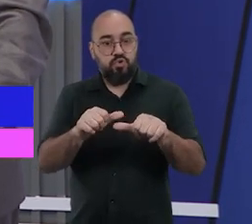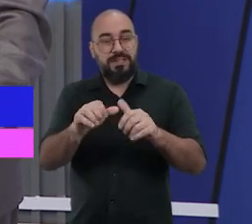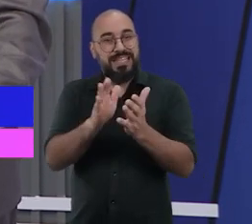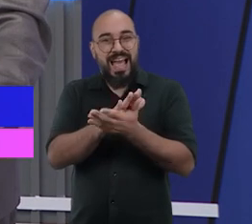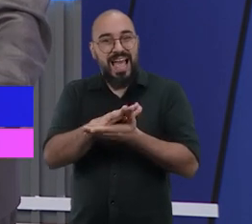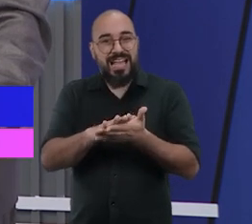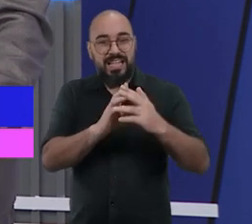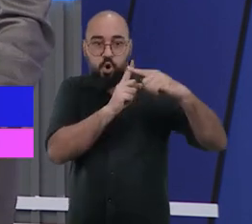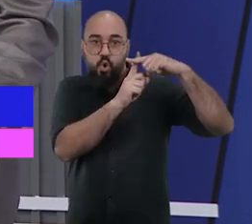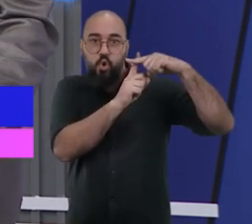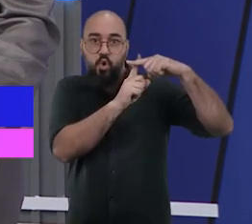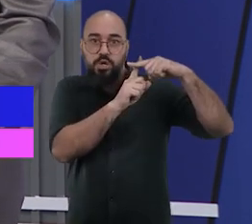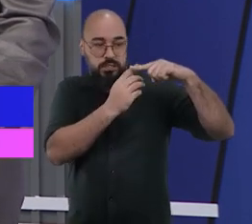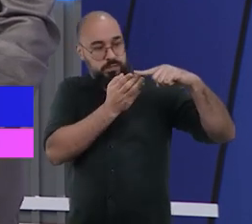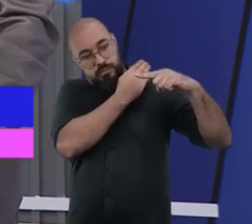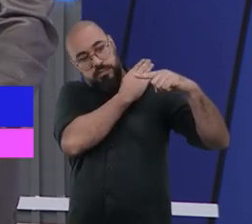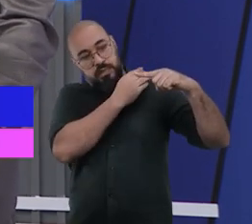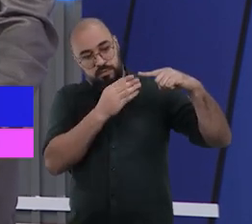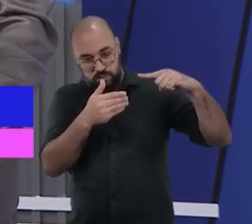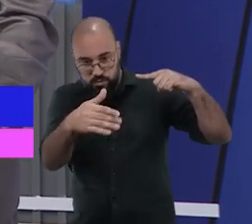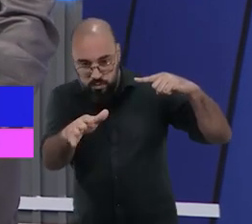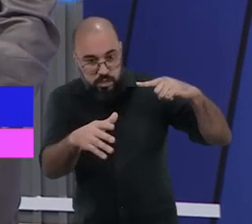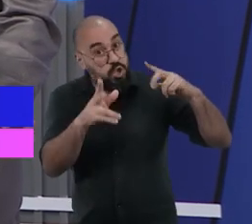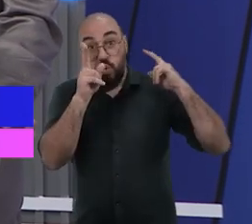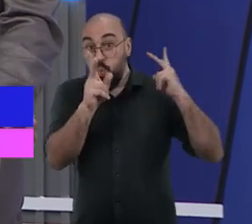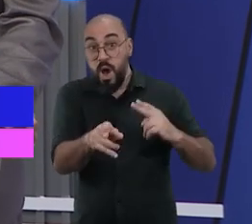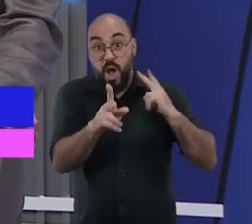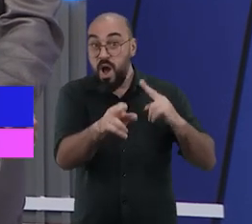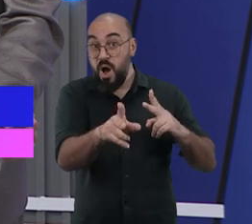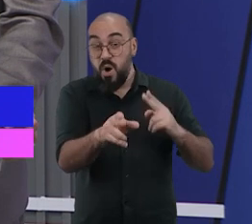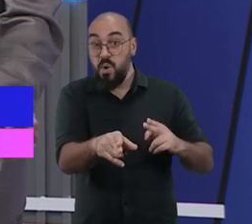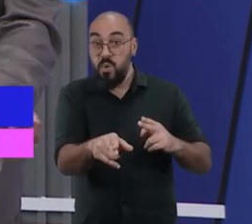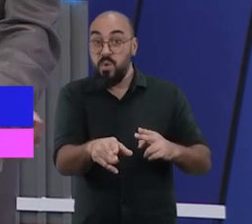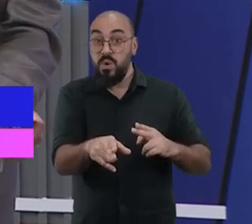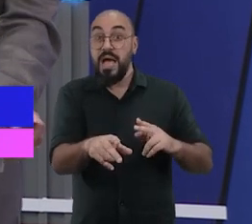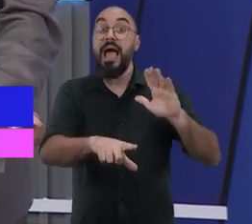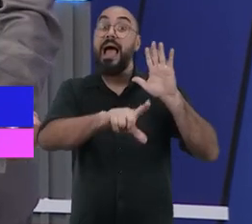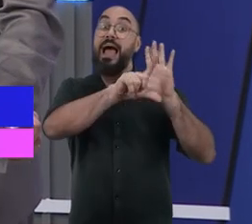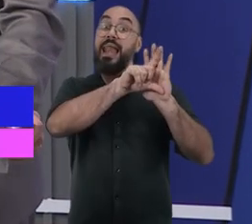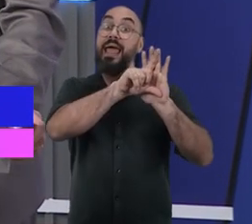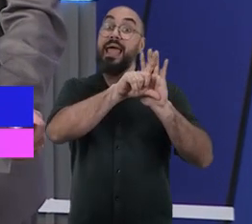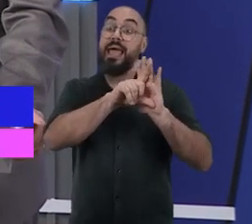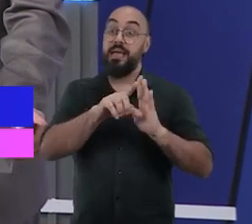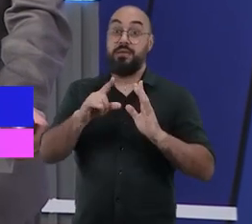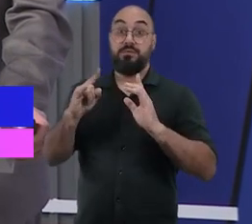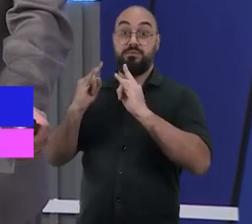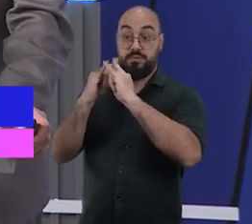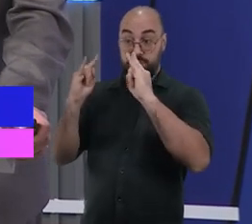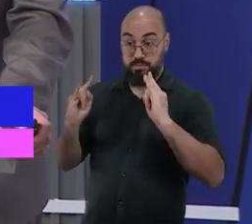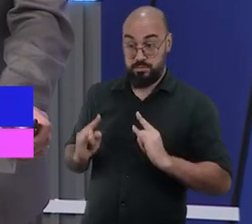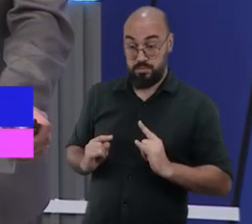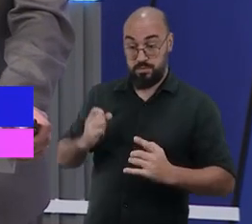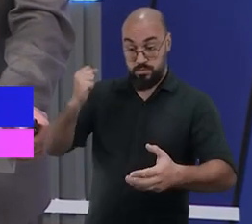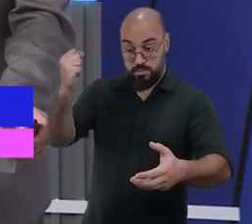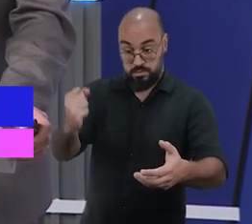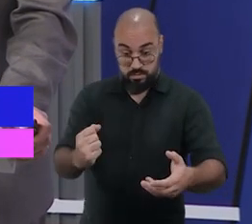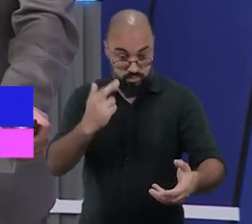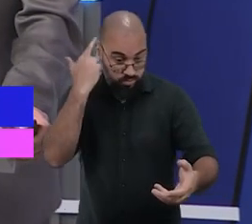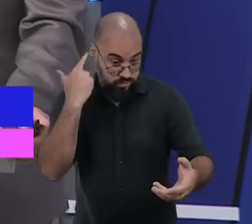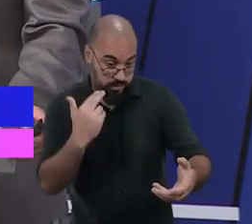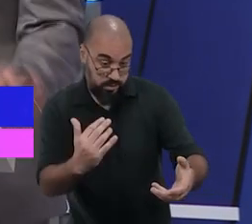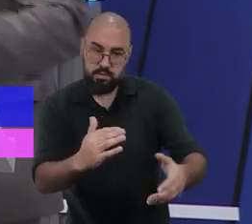Simplesmente Jesus cumpre a lei cerimonial e eu não preciso mais matar cordeiros. Esta é a